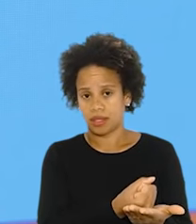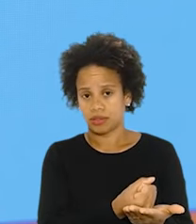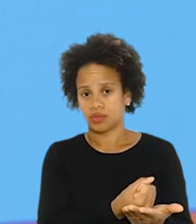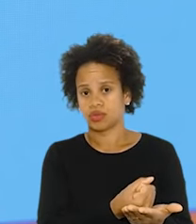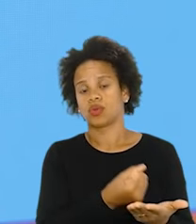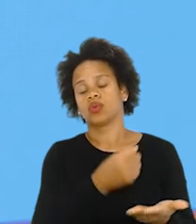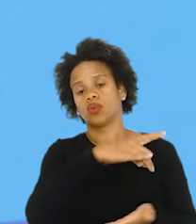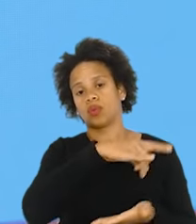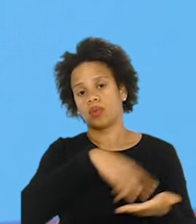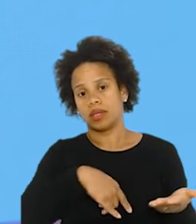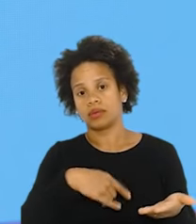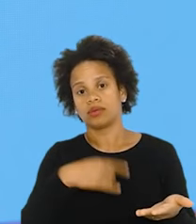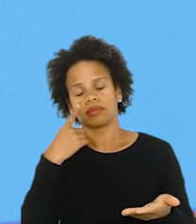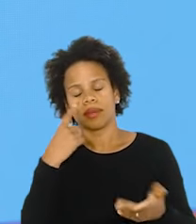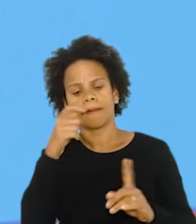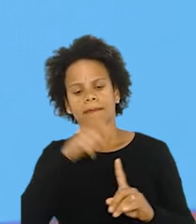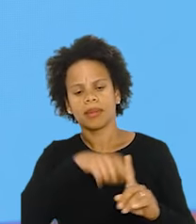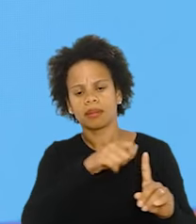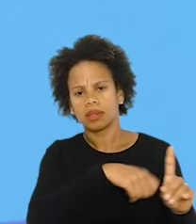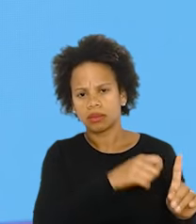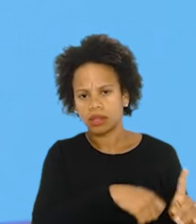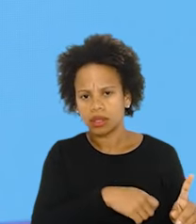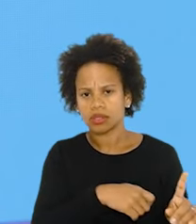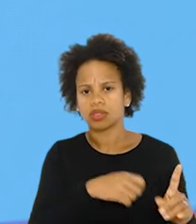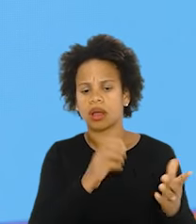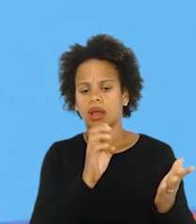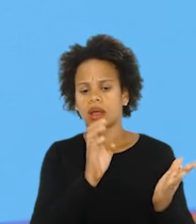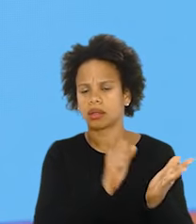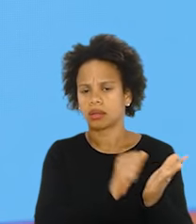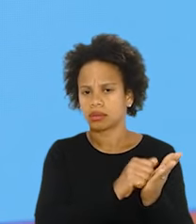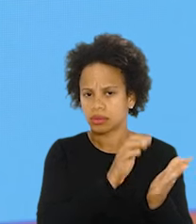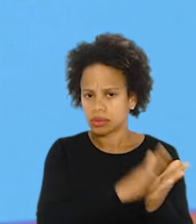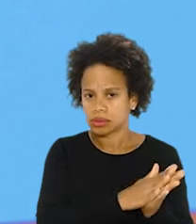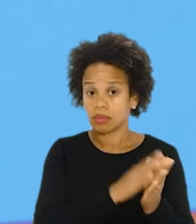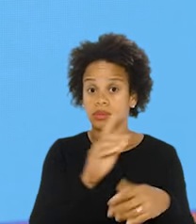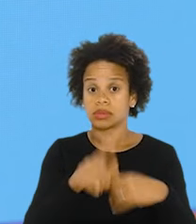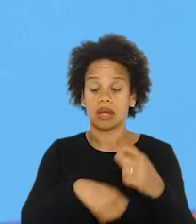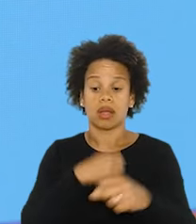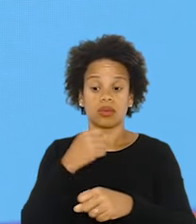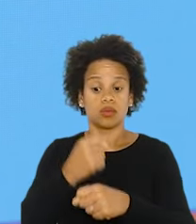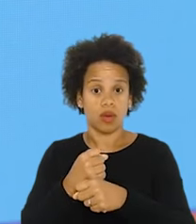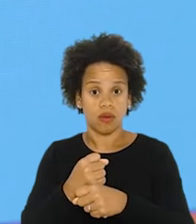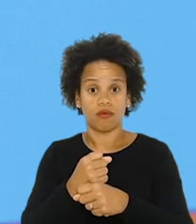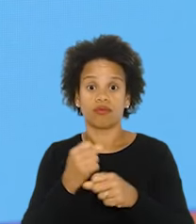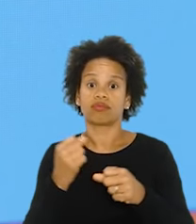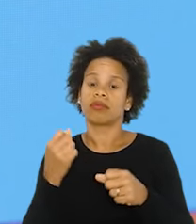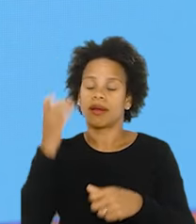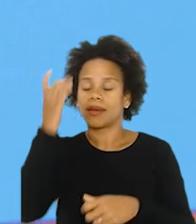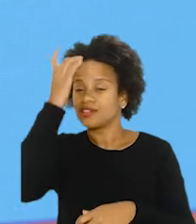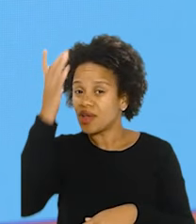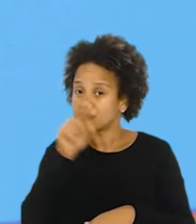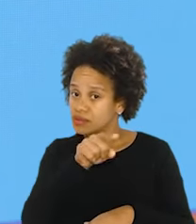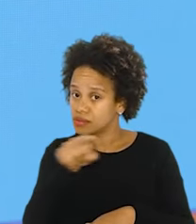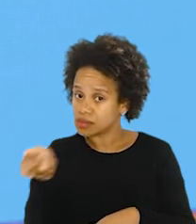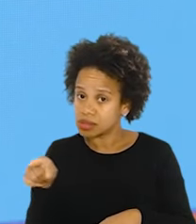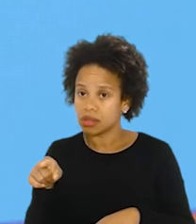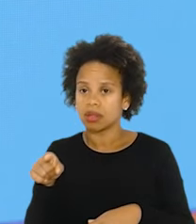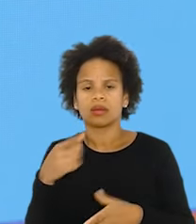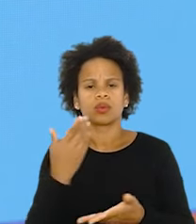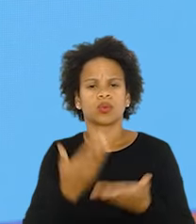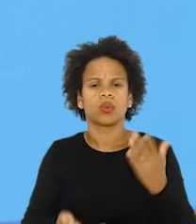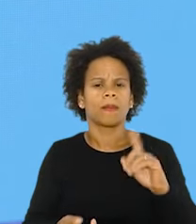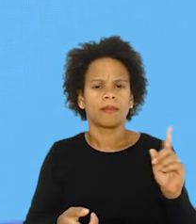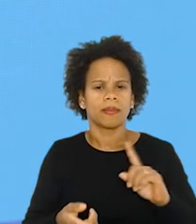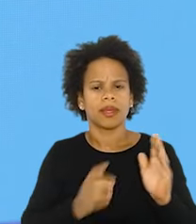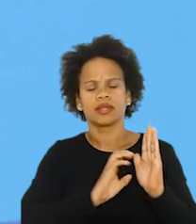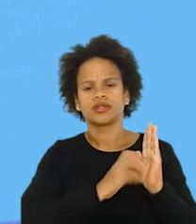a mês do que entrou e tal para que quando chegar a hora de você fazer declaração anual de faturamento já fique mais fácil para que você não perca né